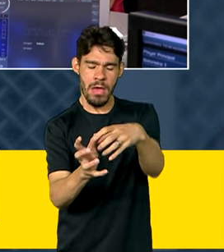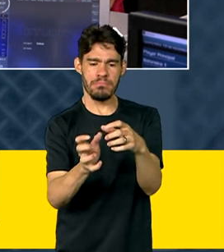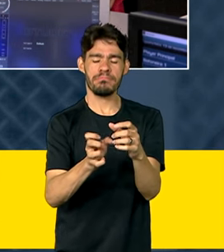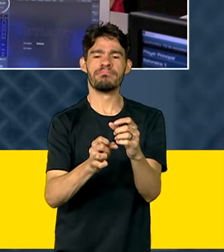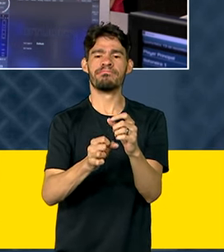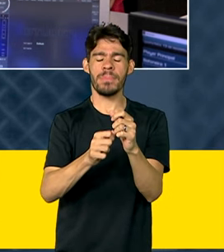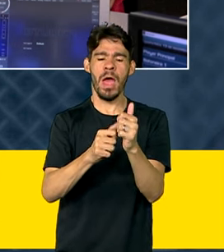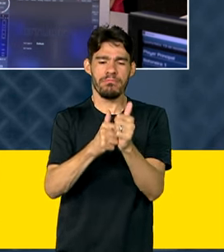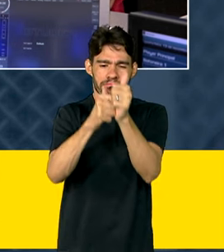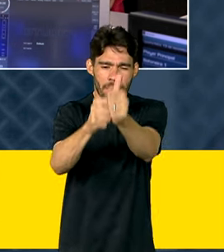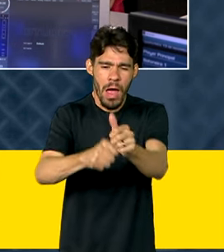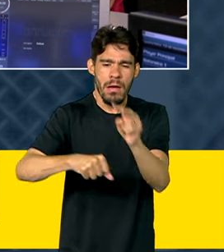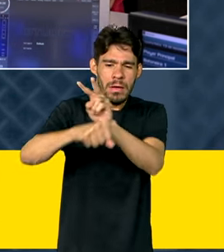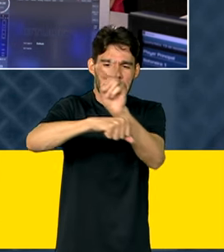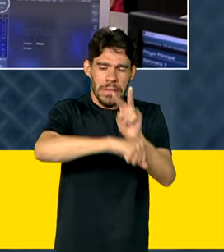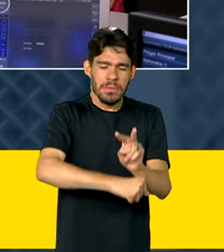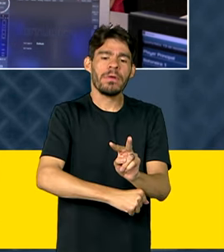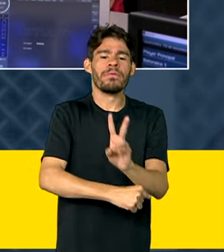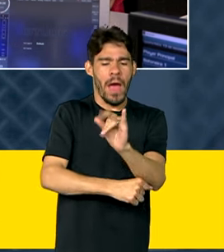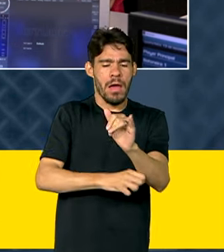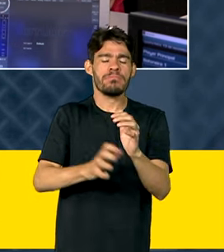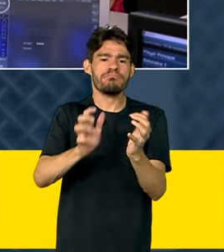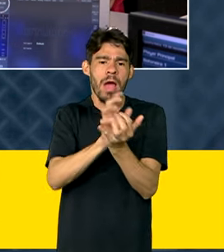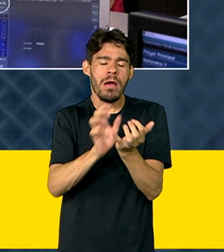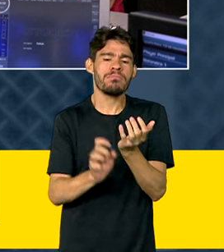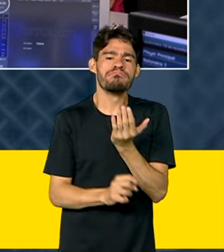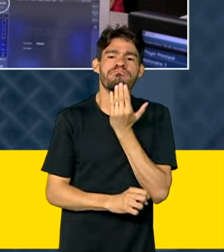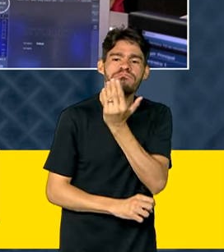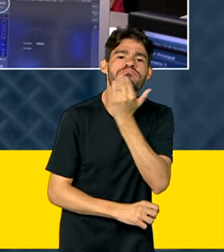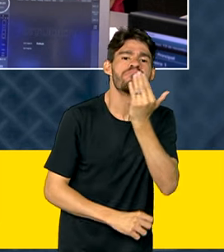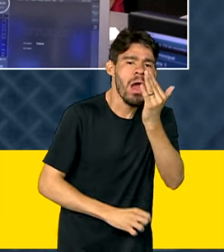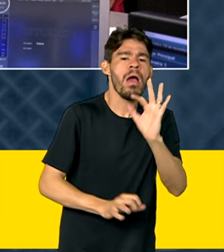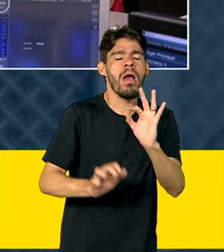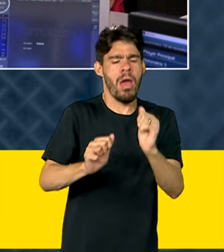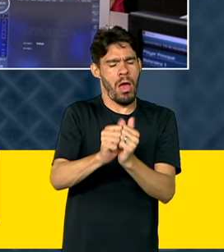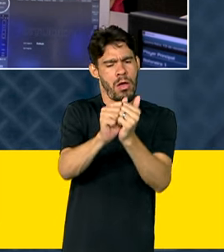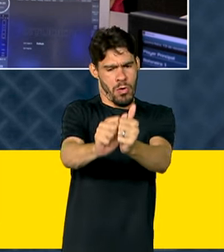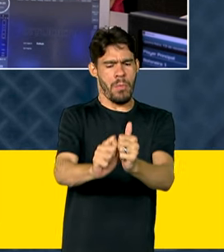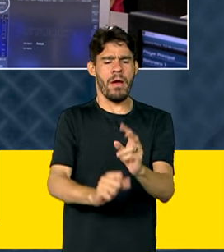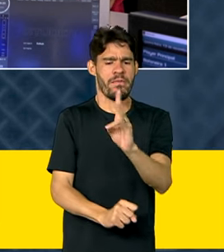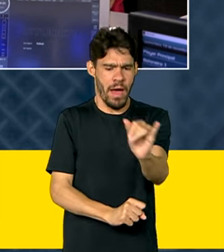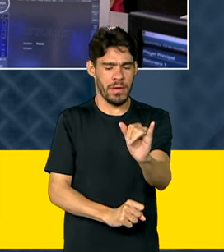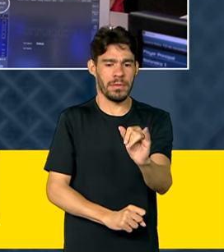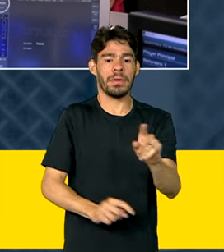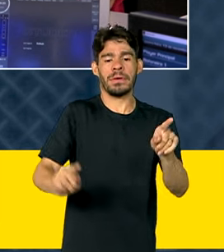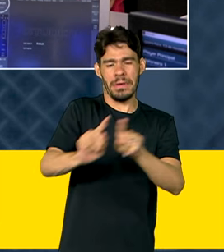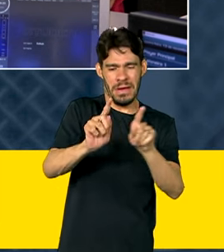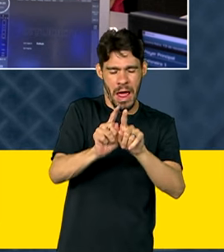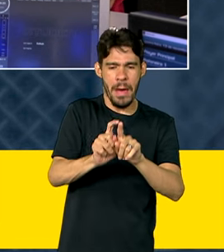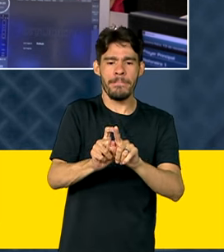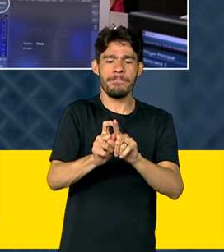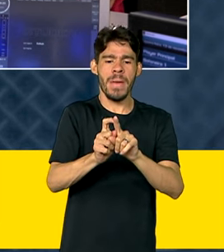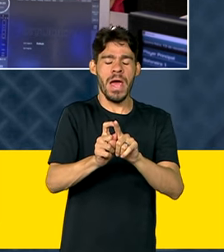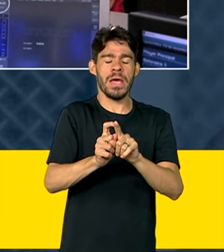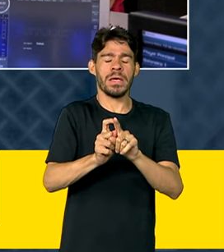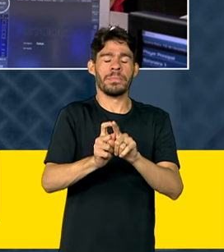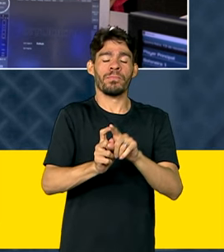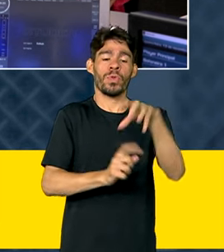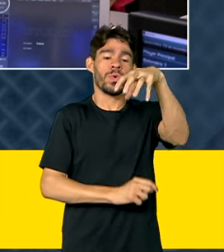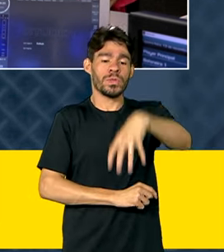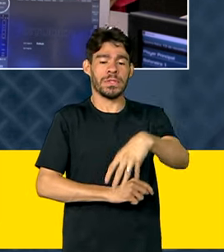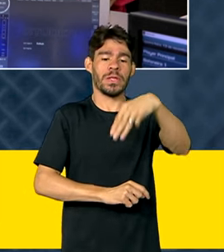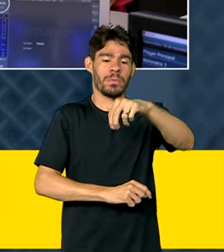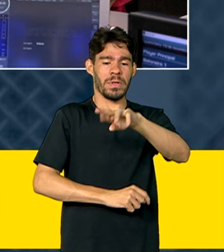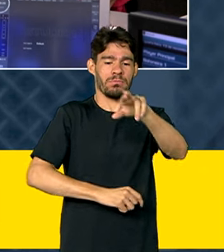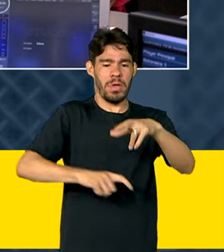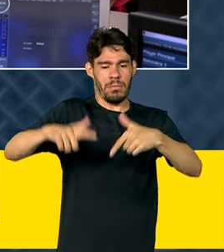gente são demandadas essas equipes e a gente vai fazer esse acompanhamento dessas autoridades. A gente está também com o cinturão metropolitano. É importante também a gente manter